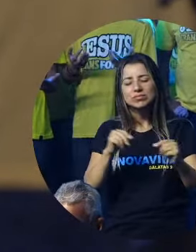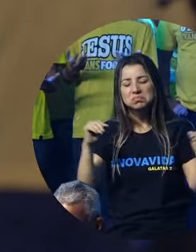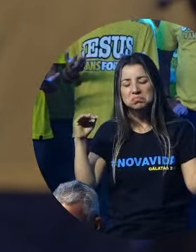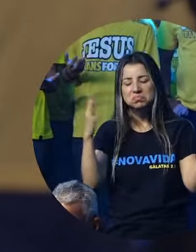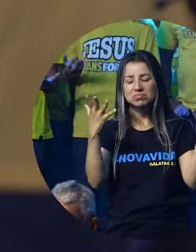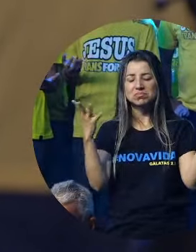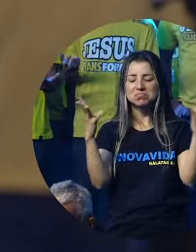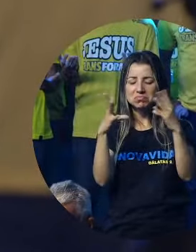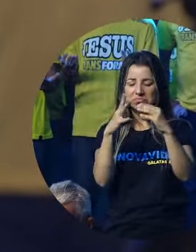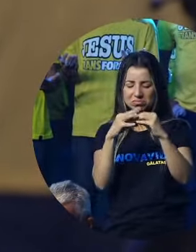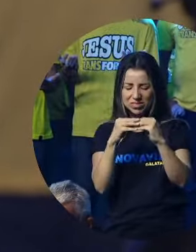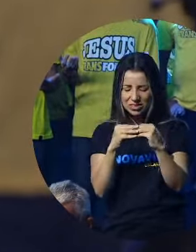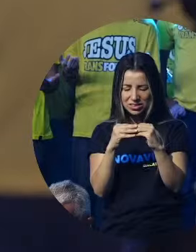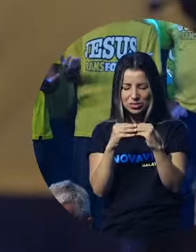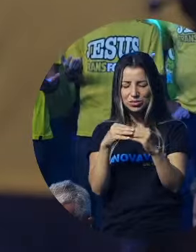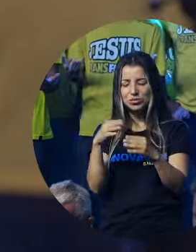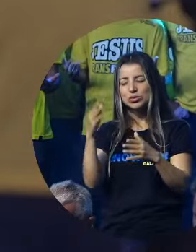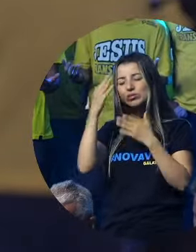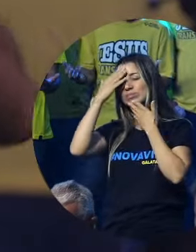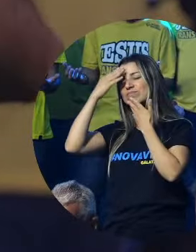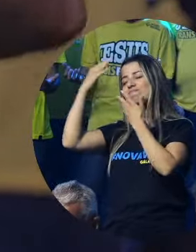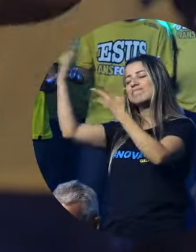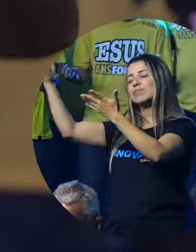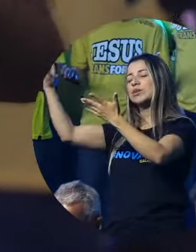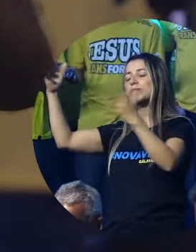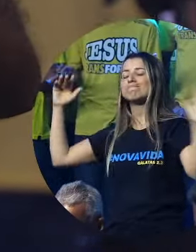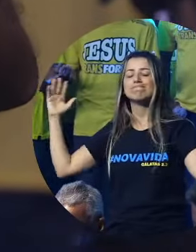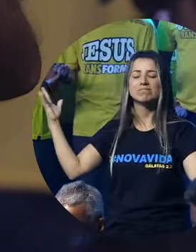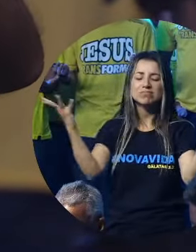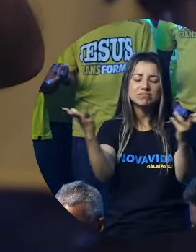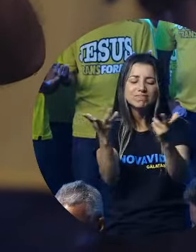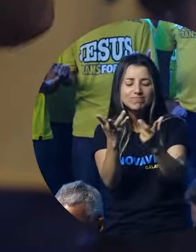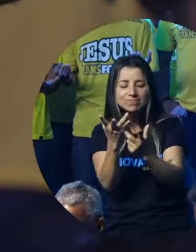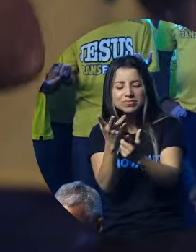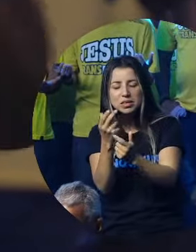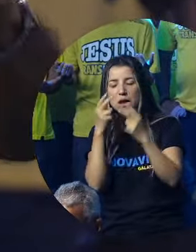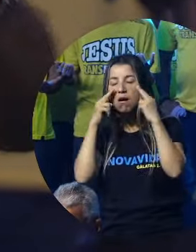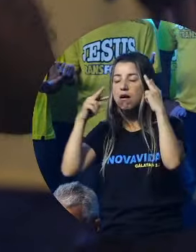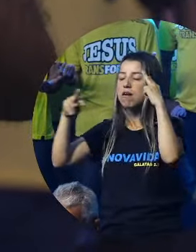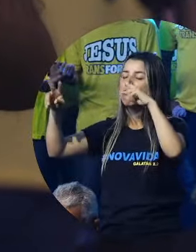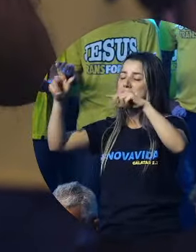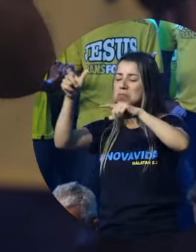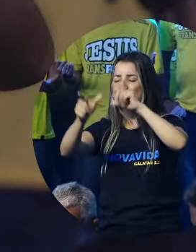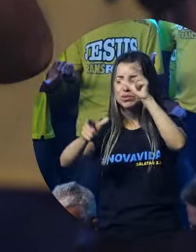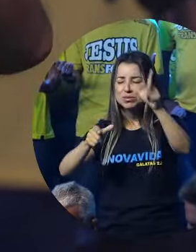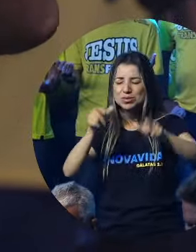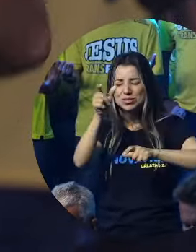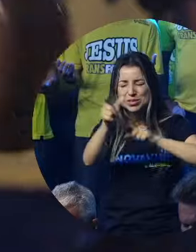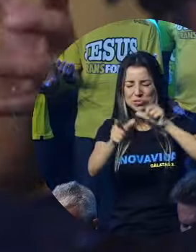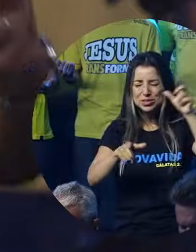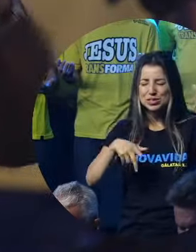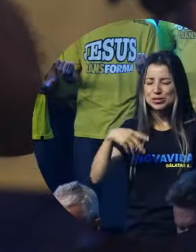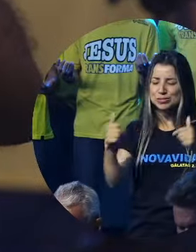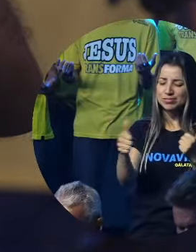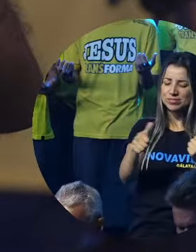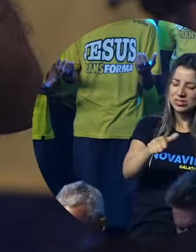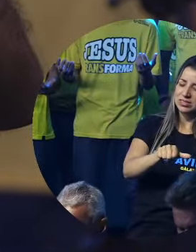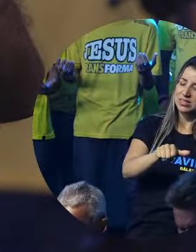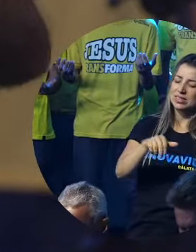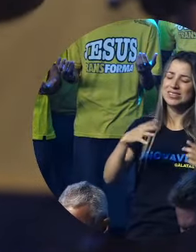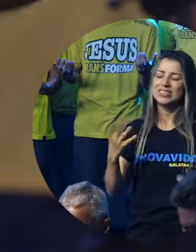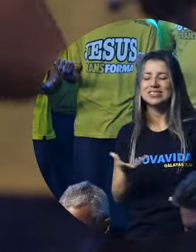Obrigado, Senhor, pela maravilha de virmos vidas sendo salvas,